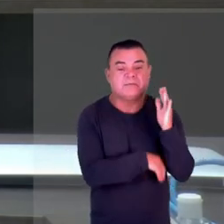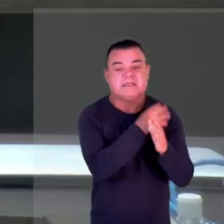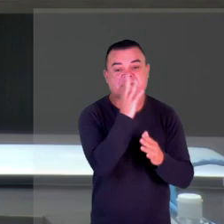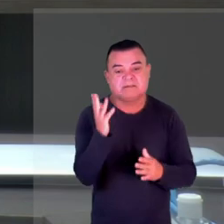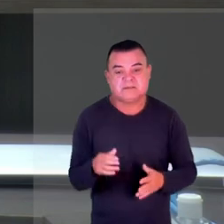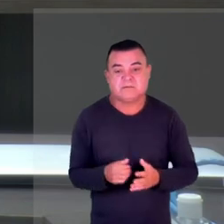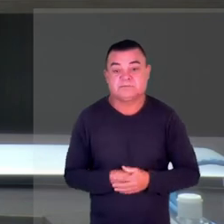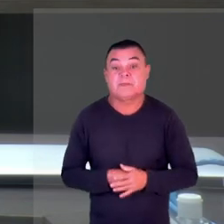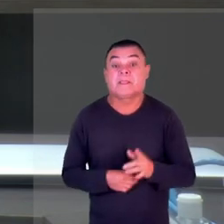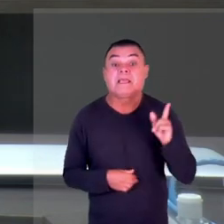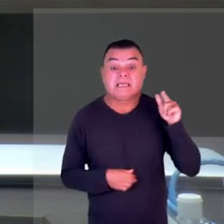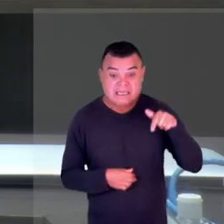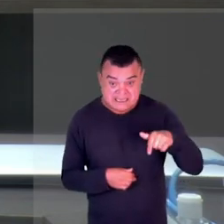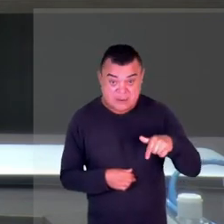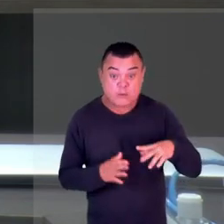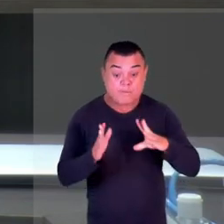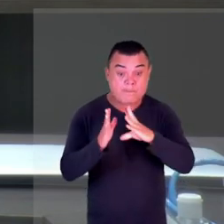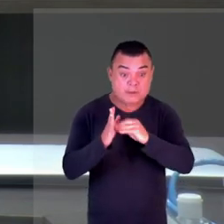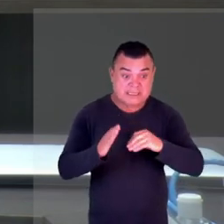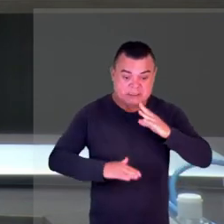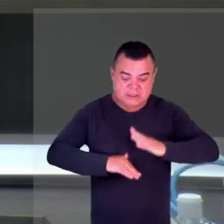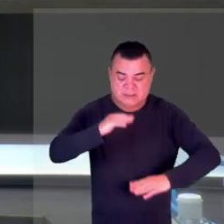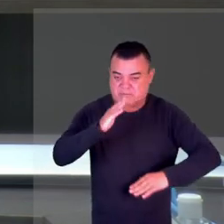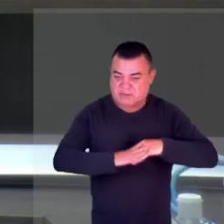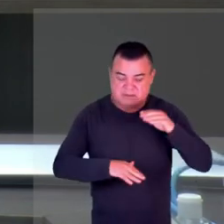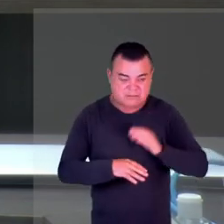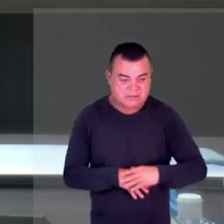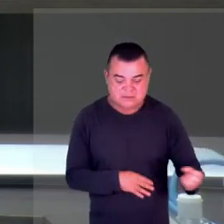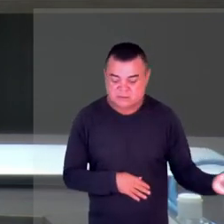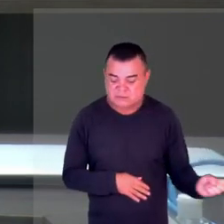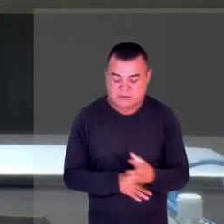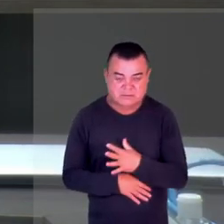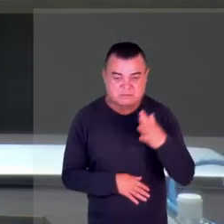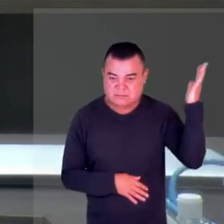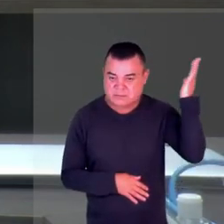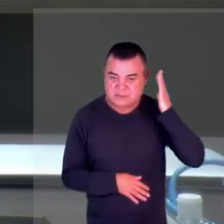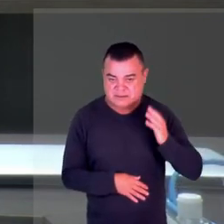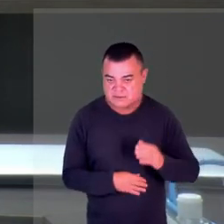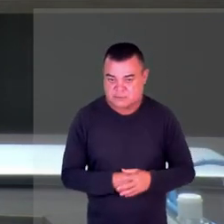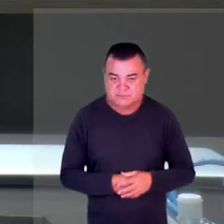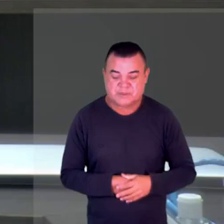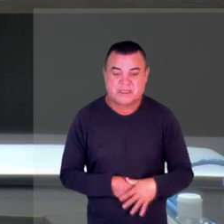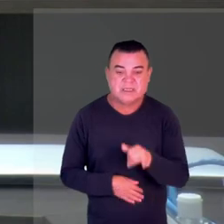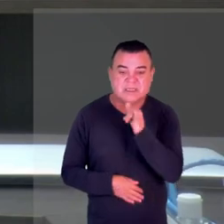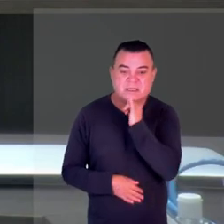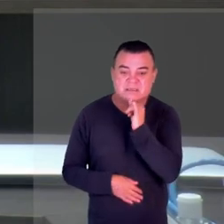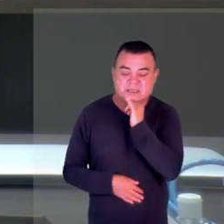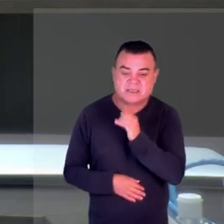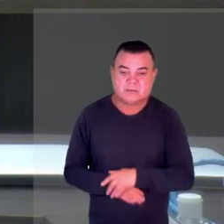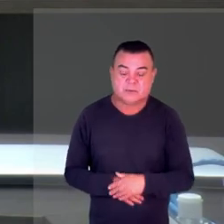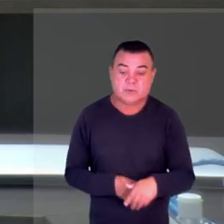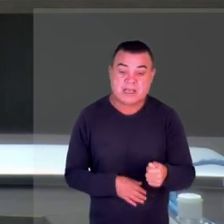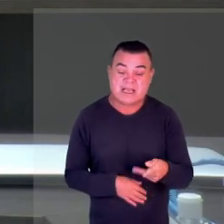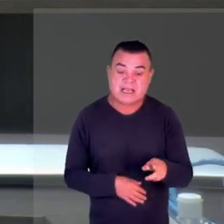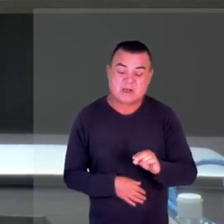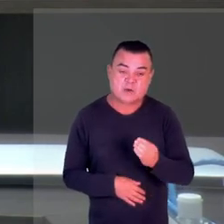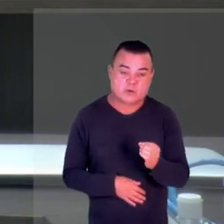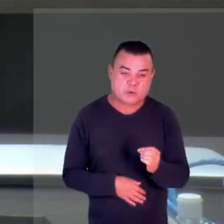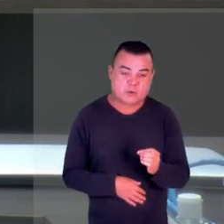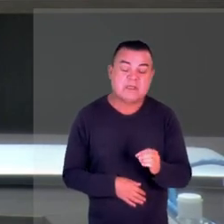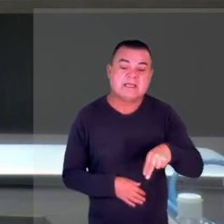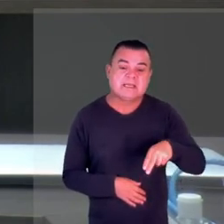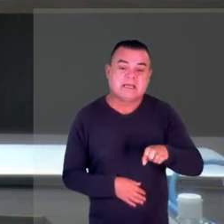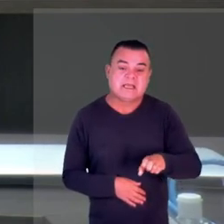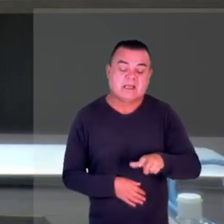é esse o modelo de desenvolvimento atual no Brasil né Eh por exemplo a questão do agronegócio A grande